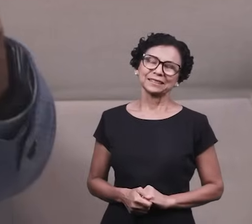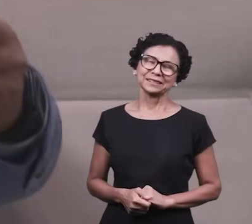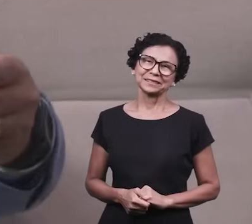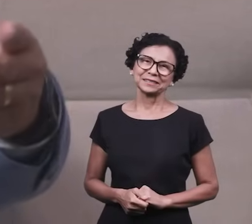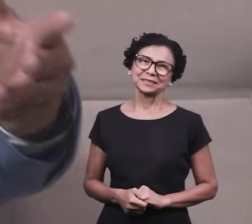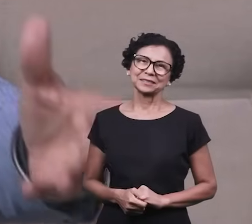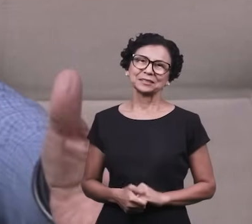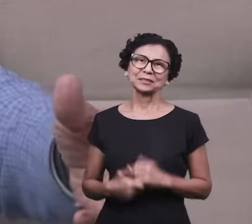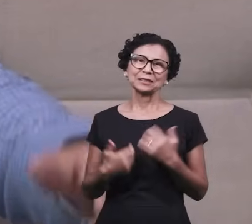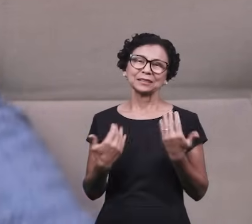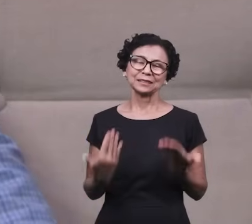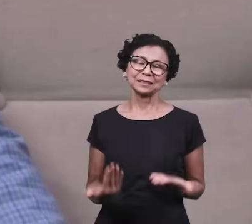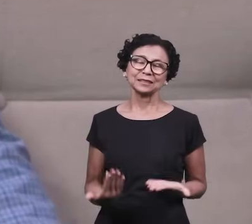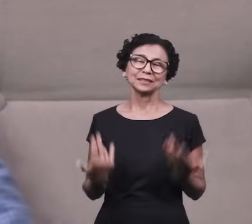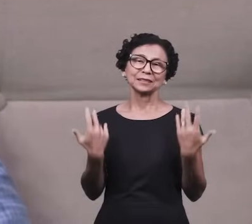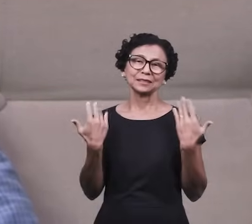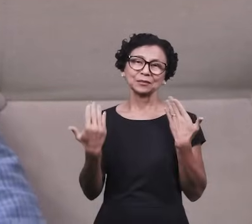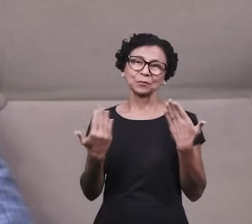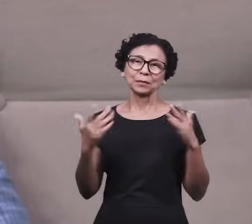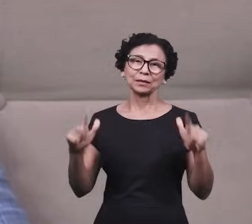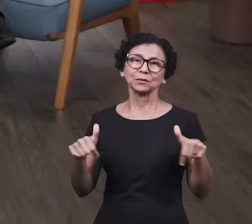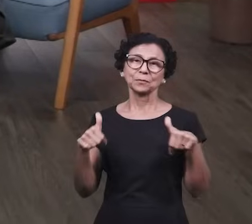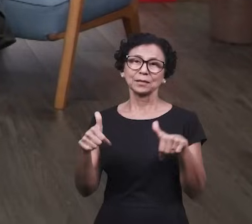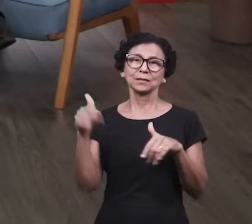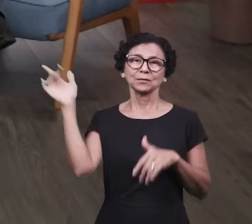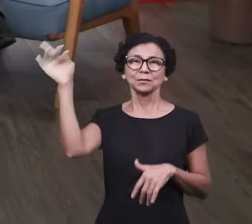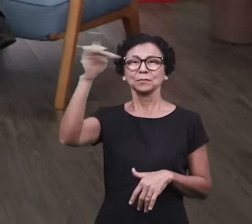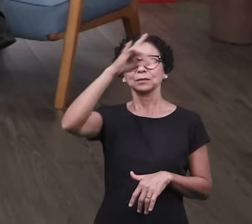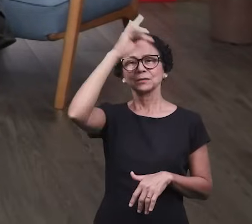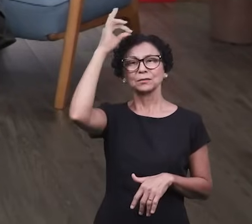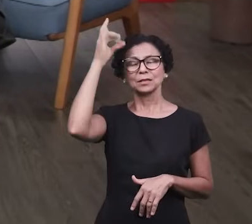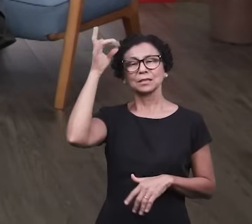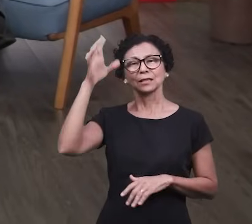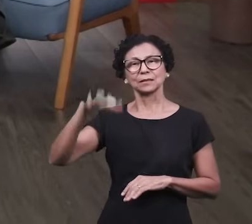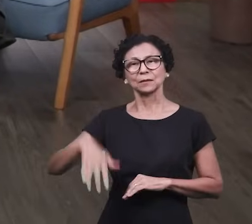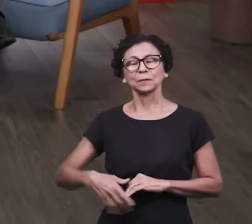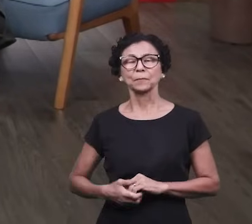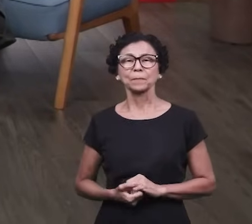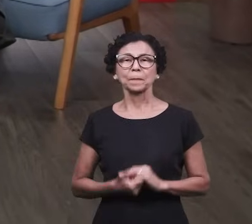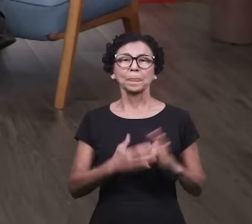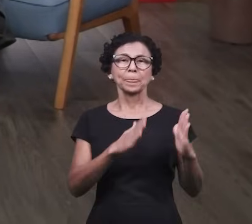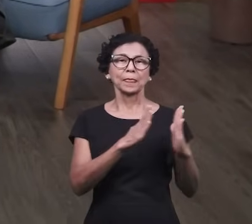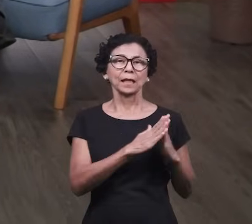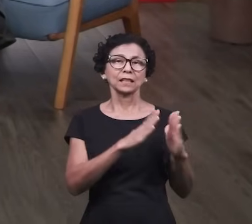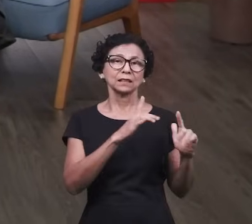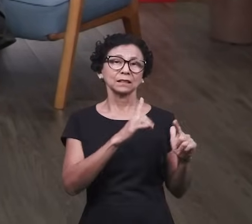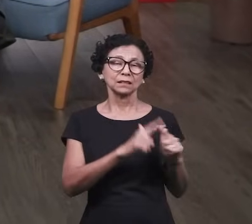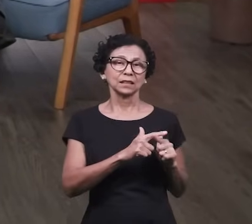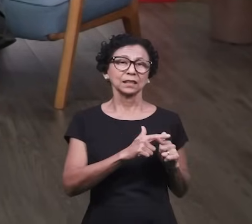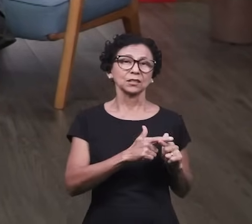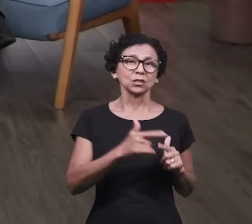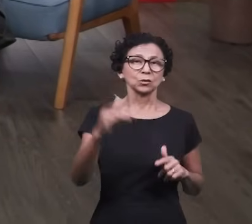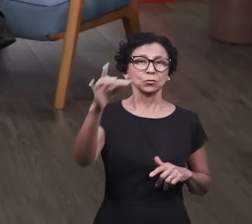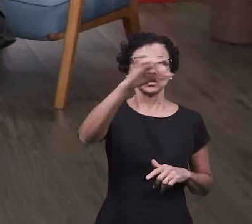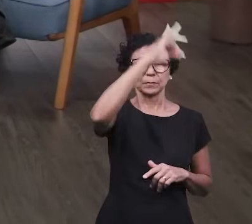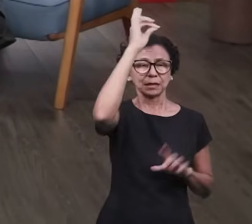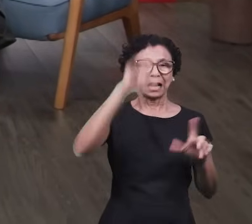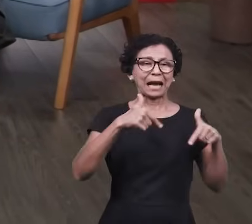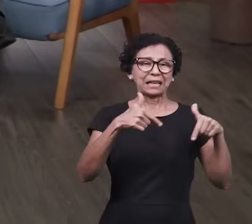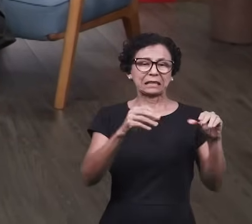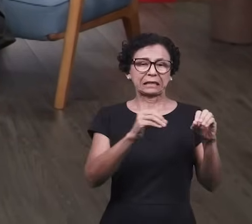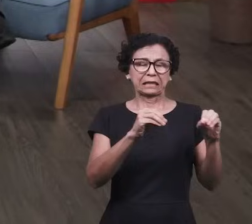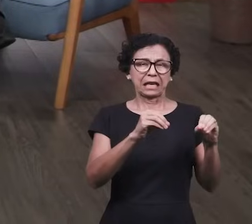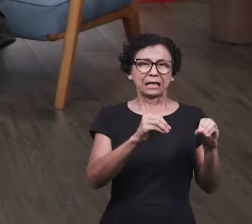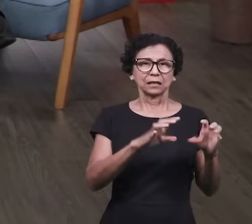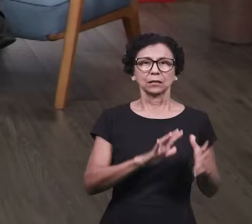riqueza, a beleza da operação do Espírito Santo. É a diferença entre uma igreja sem a ação do Espírito Santo e uma igreja com a ação do Espírito